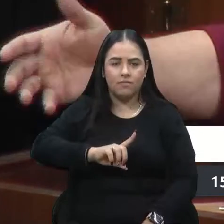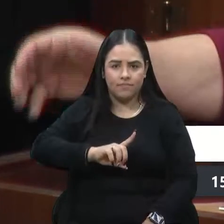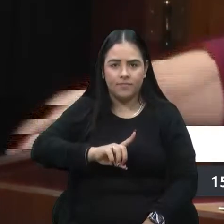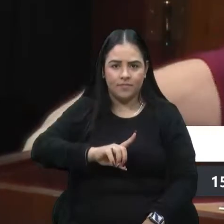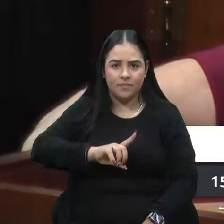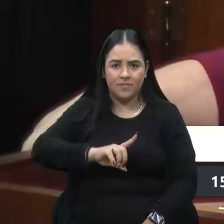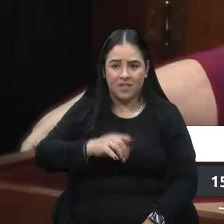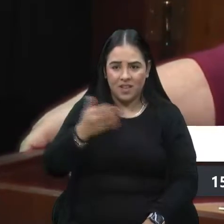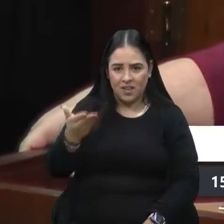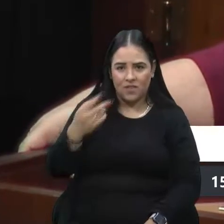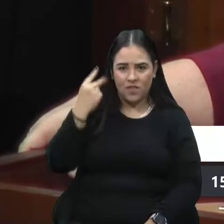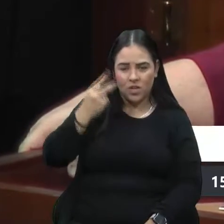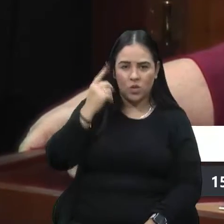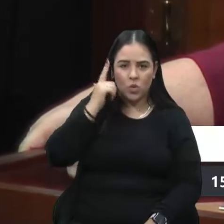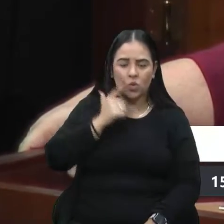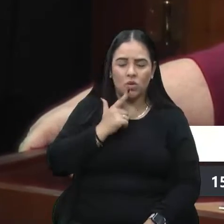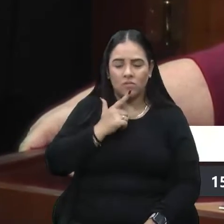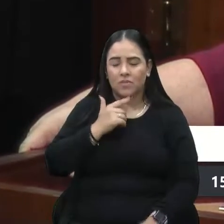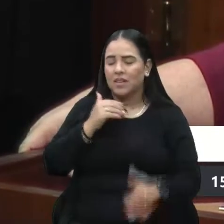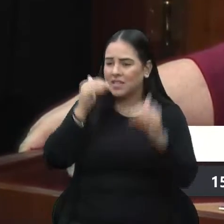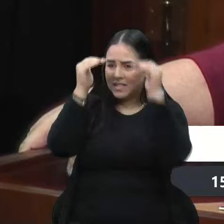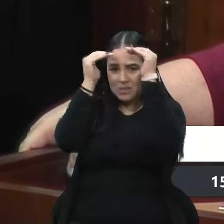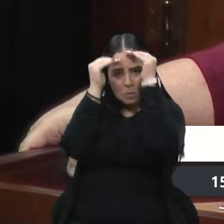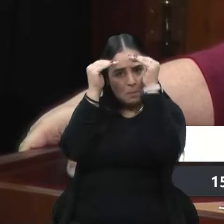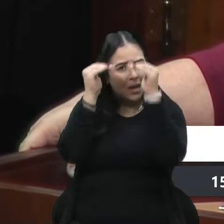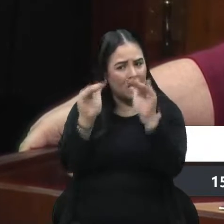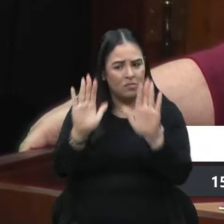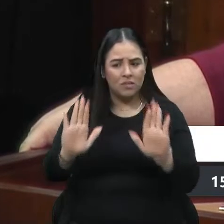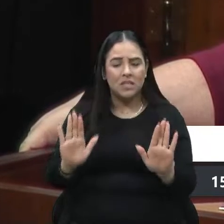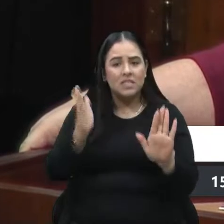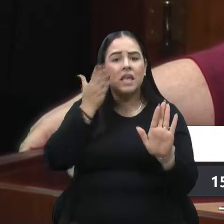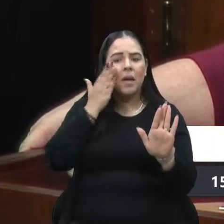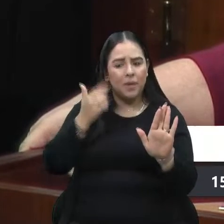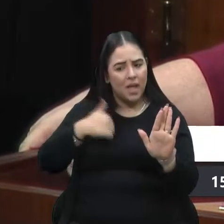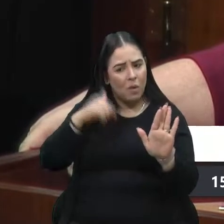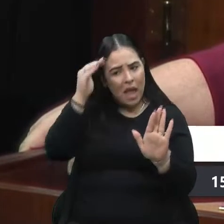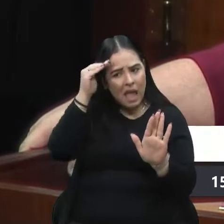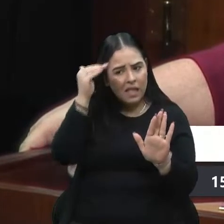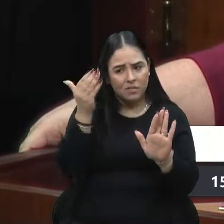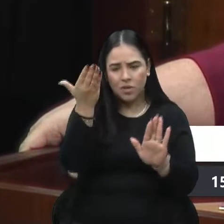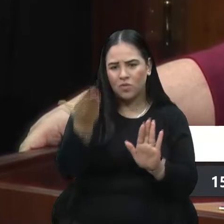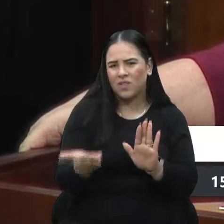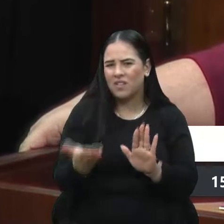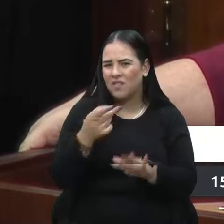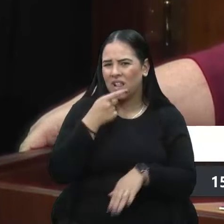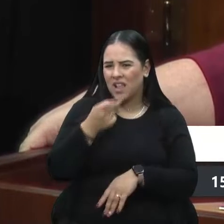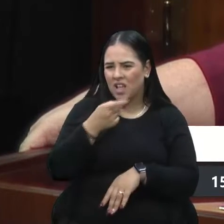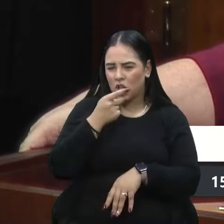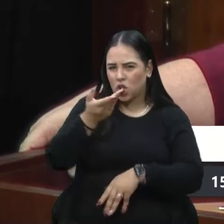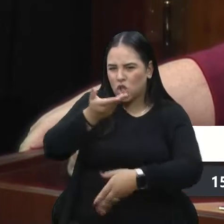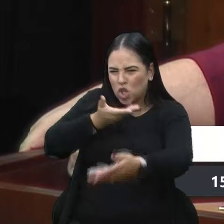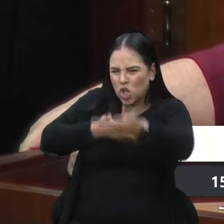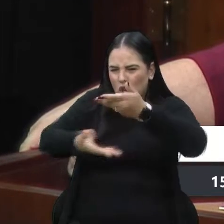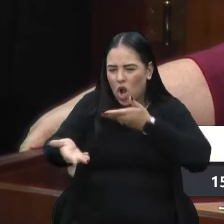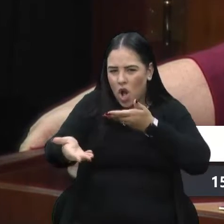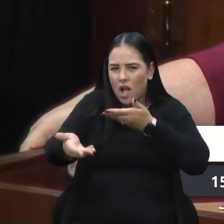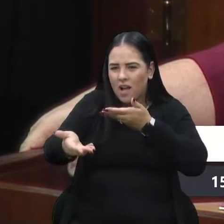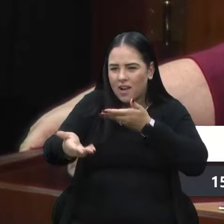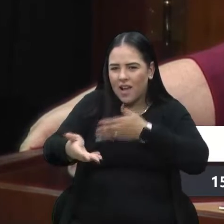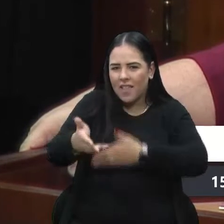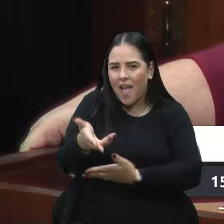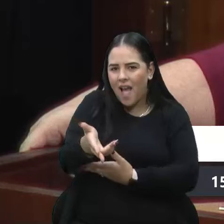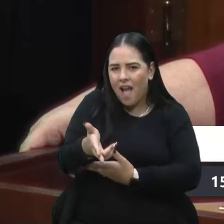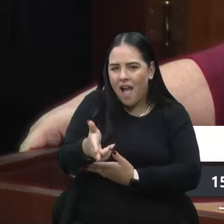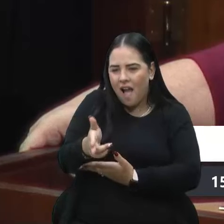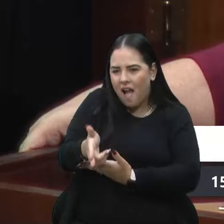o vereador Lucas, com todo o respeito, vereador, que o senhor sabe muito bem que eu tenho pelo senhor, vem falar em troca de armas, de